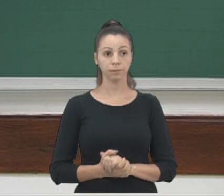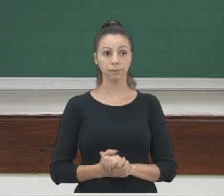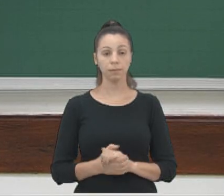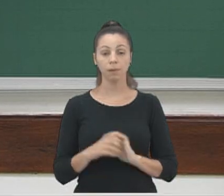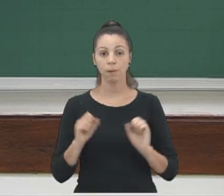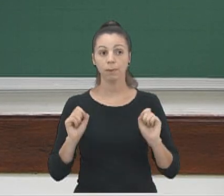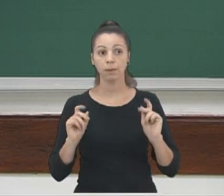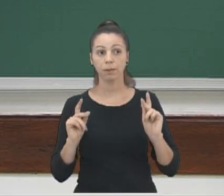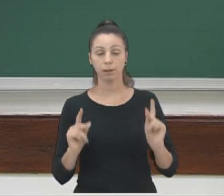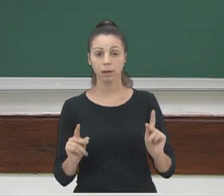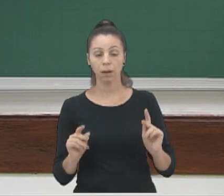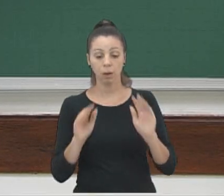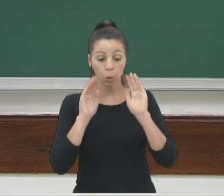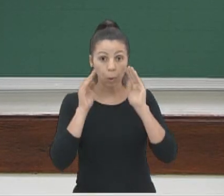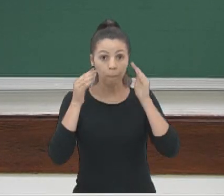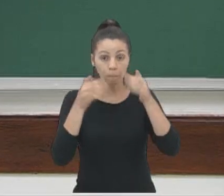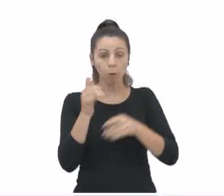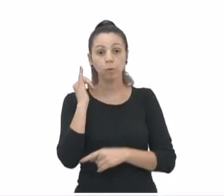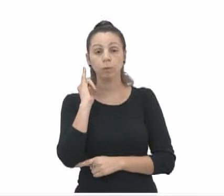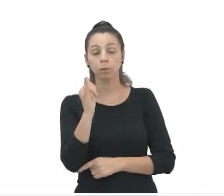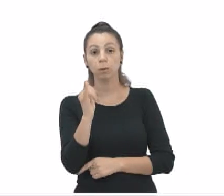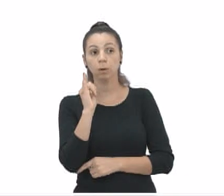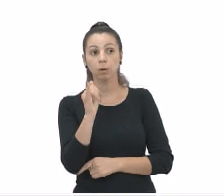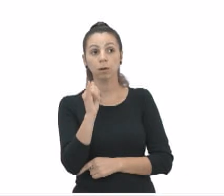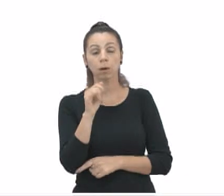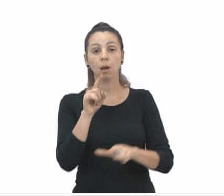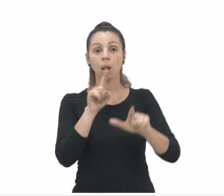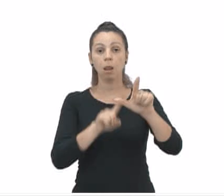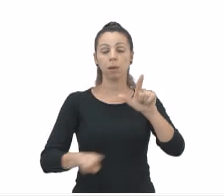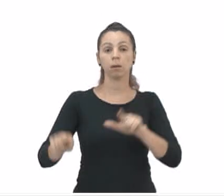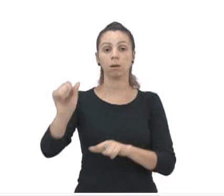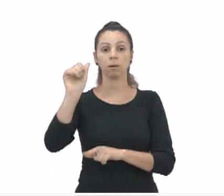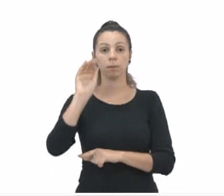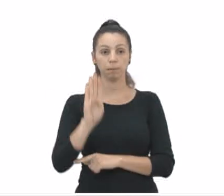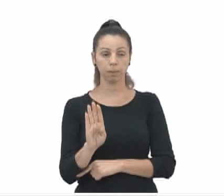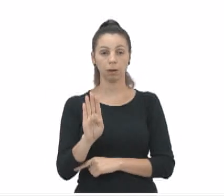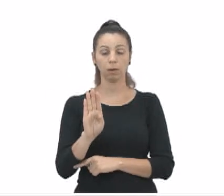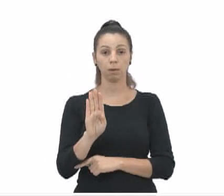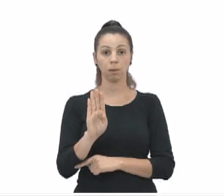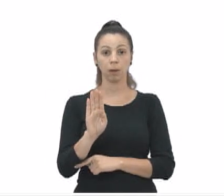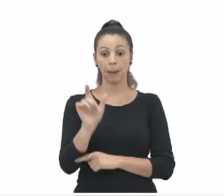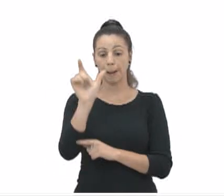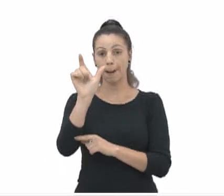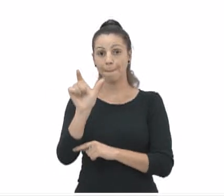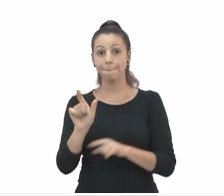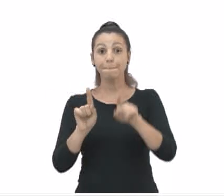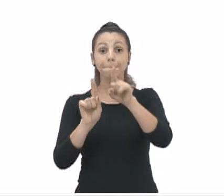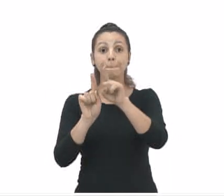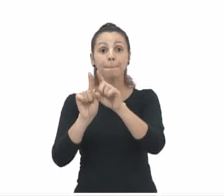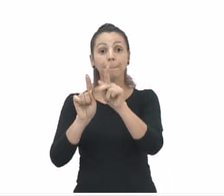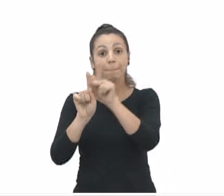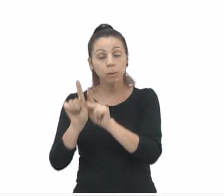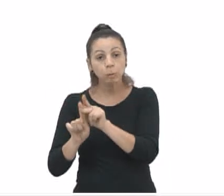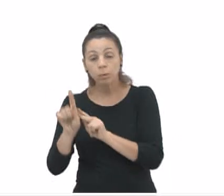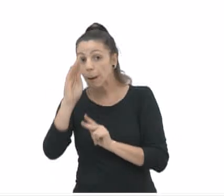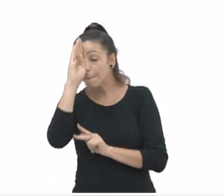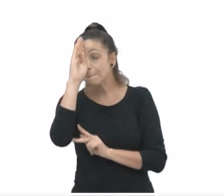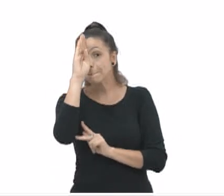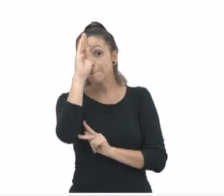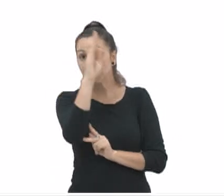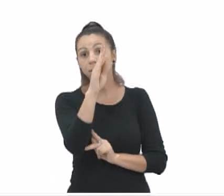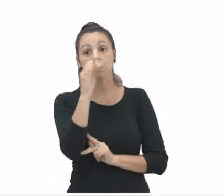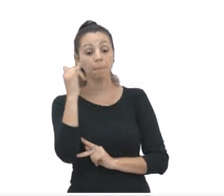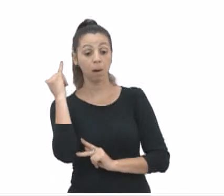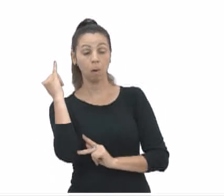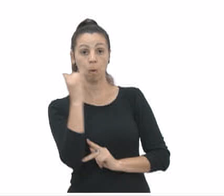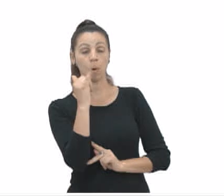Ok. Foco narrativo, então? Letra B. A personagem principal conta a sua história. Foco narrativo